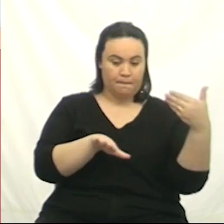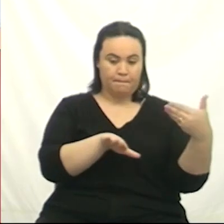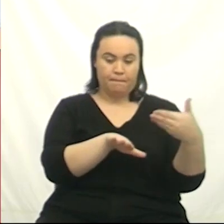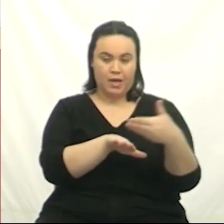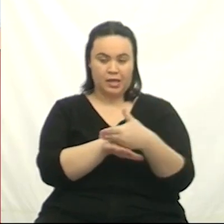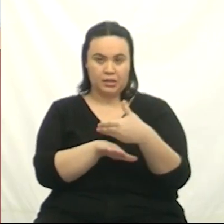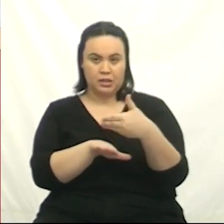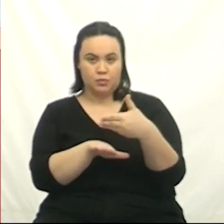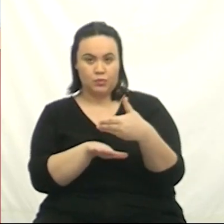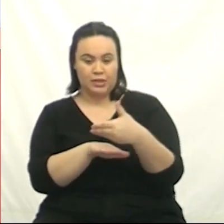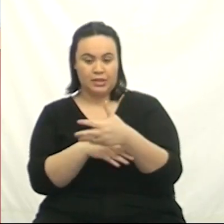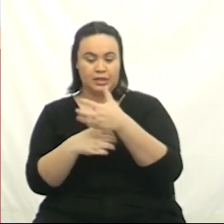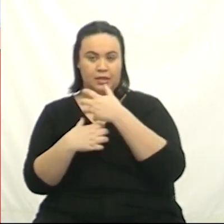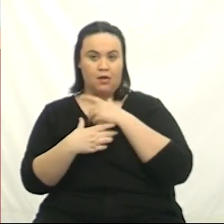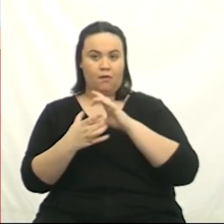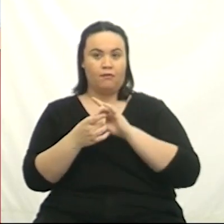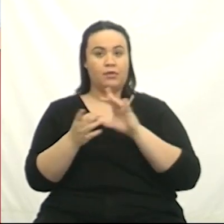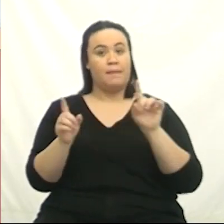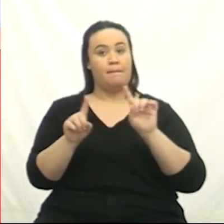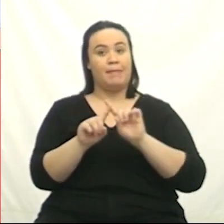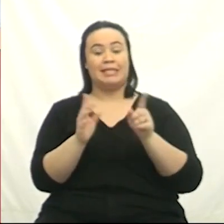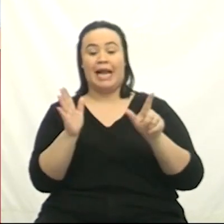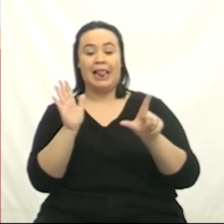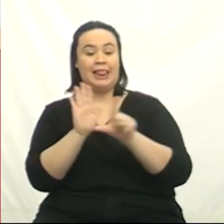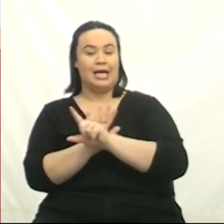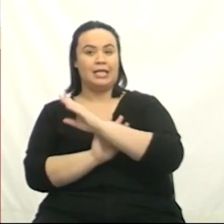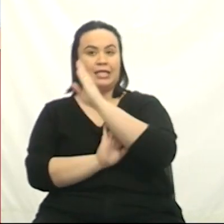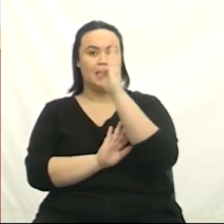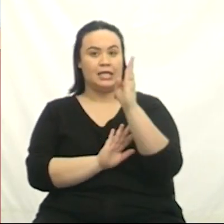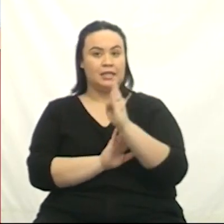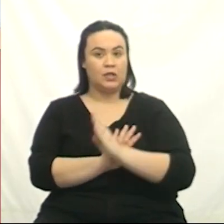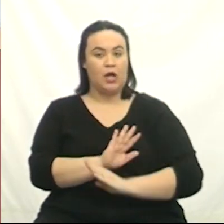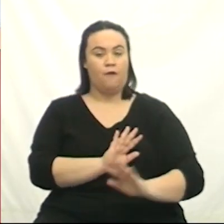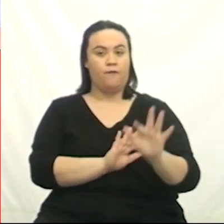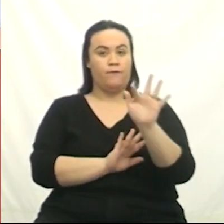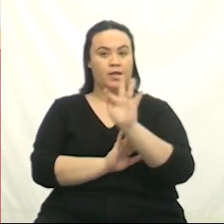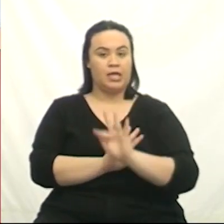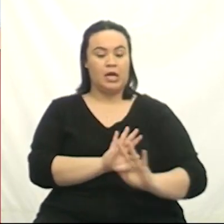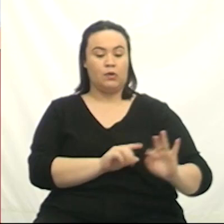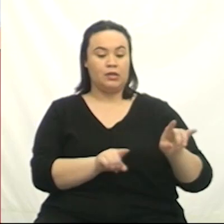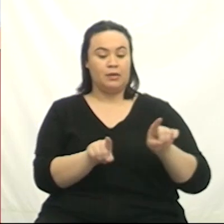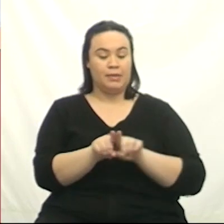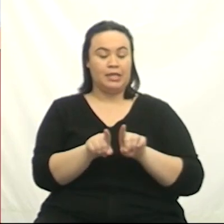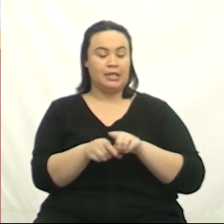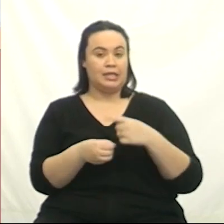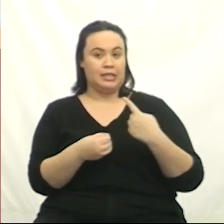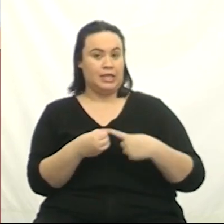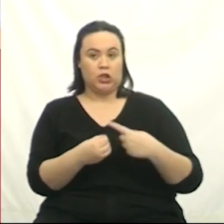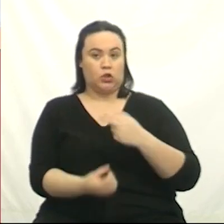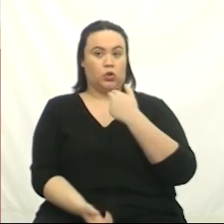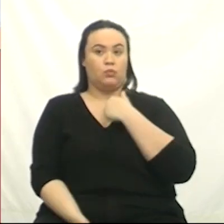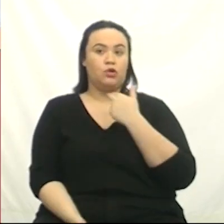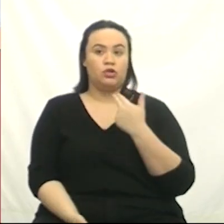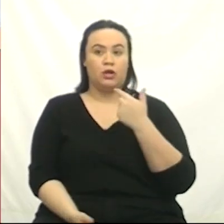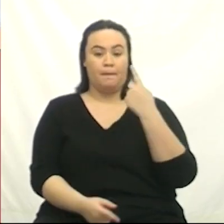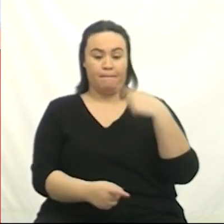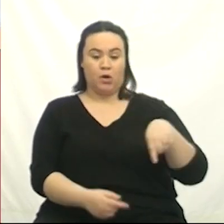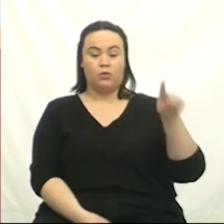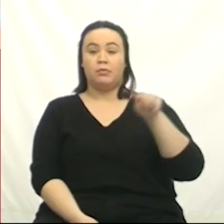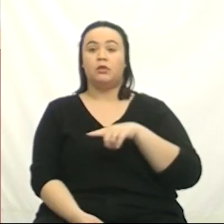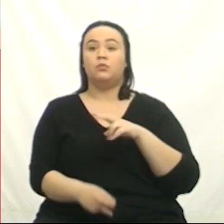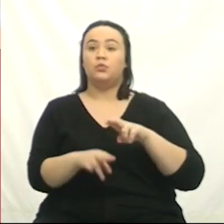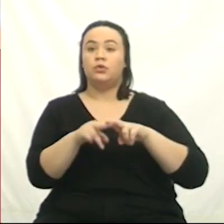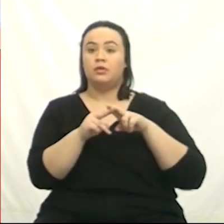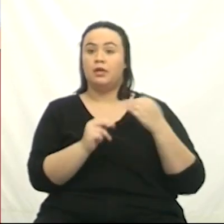e usem à vontade. E pela lei nacional, a lei federal e a lei municipal, não pode. Então, é importante